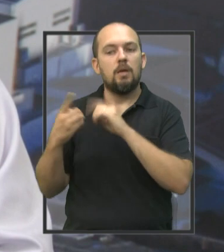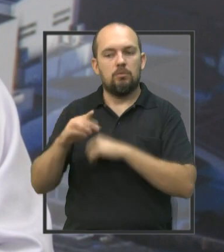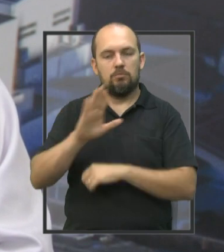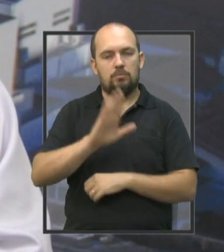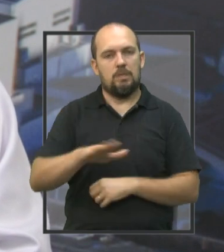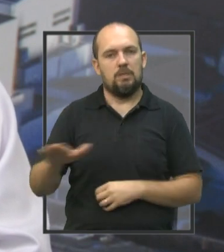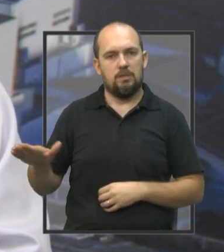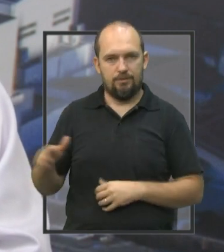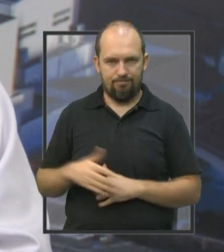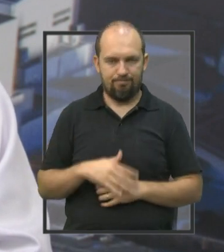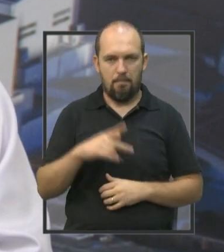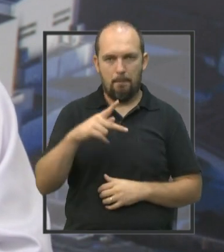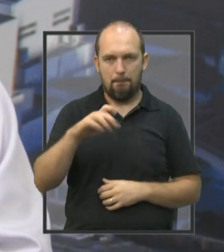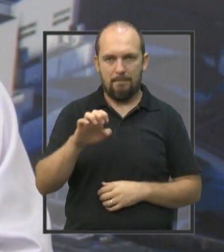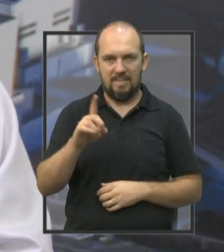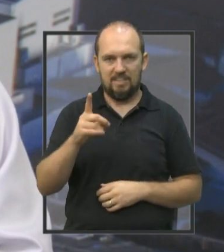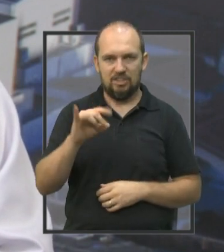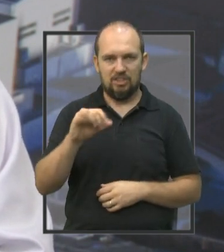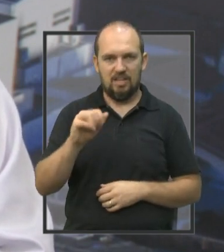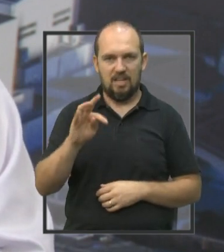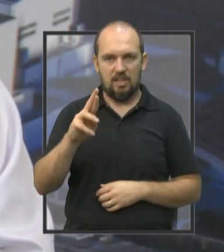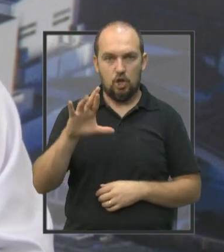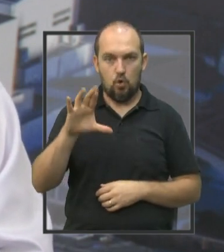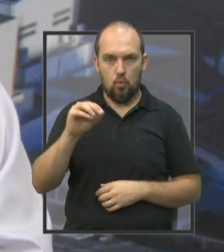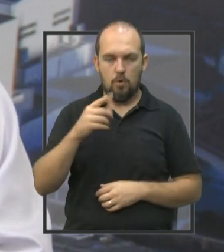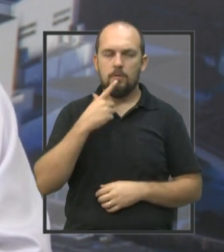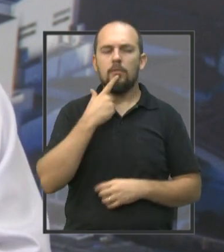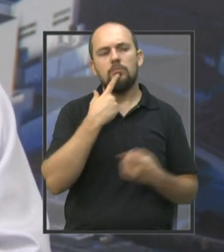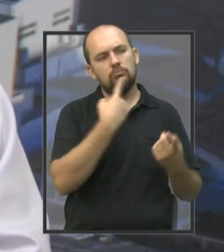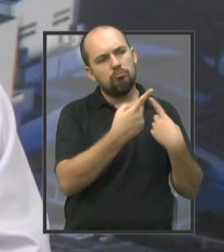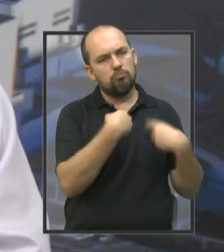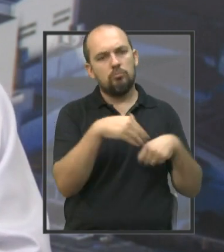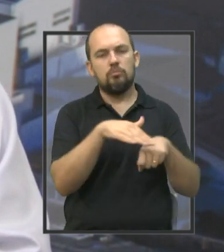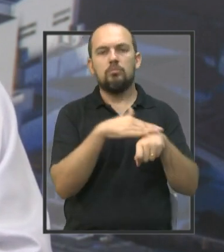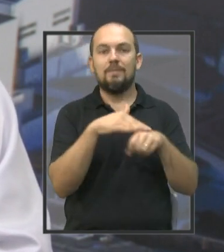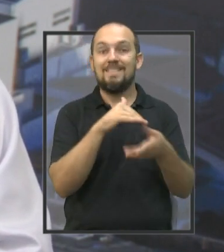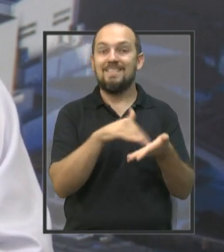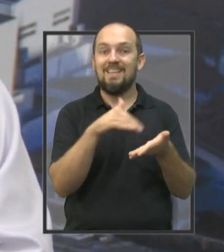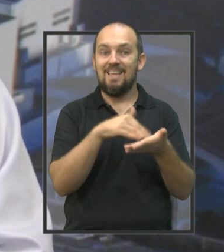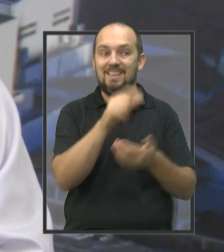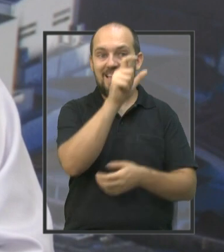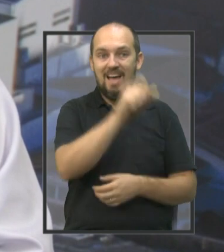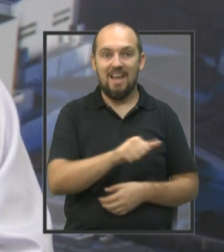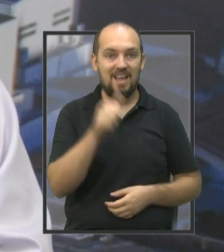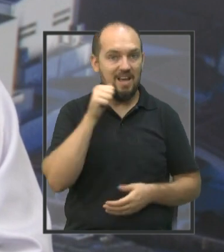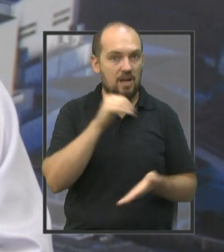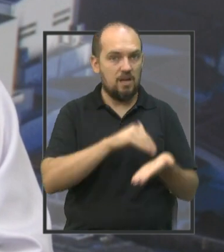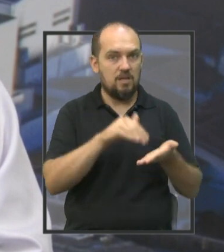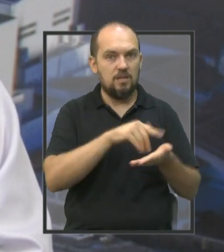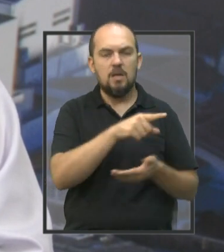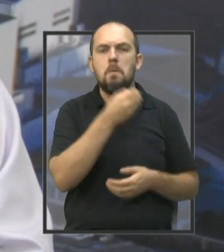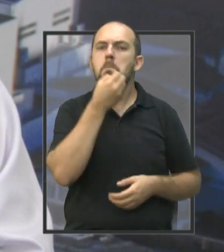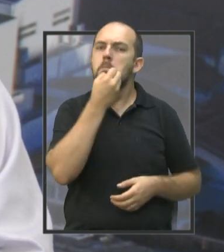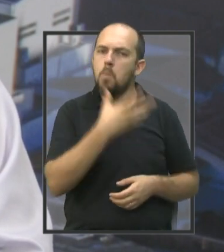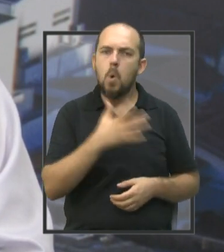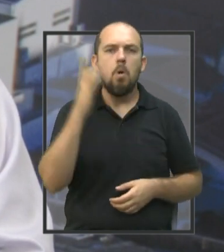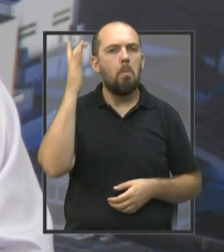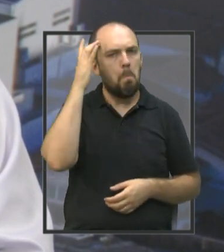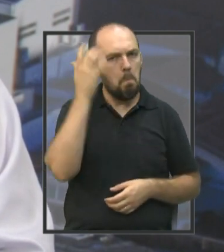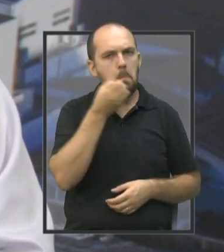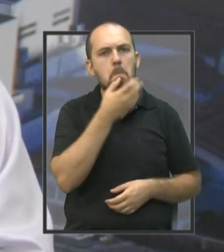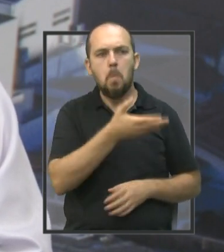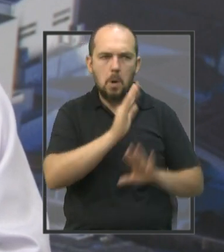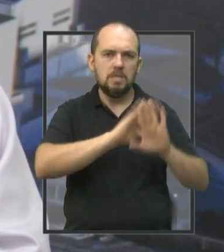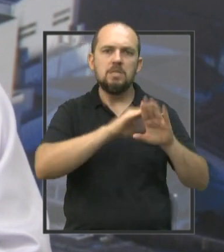pediátrico. Então, conversando com a secretária é uma pessoa que tem boas intenções, ela não tem